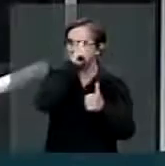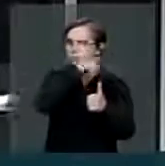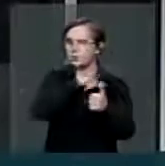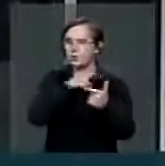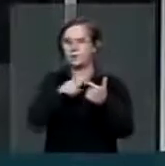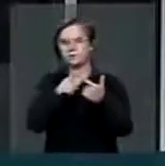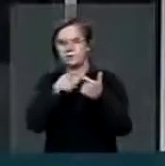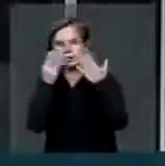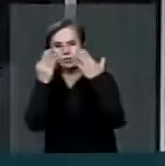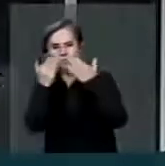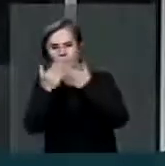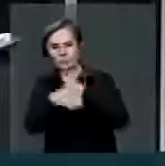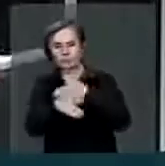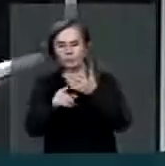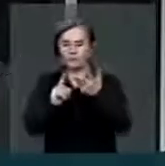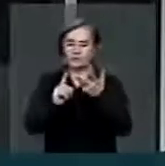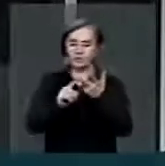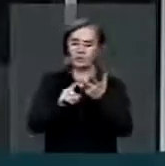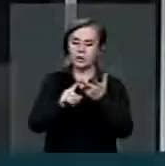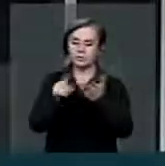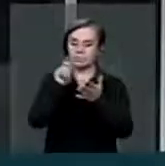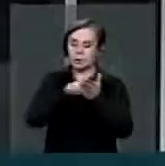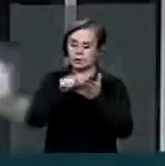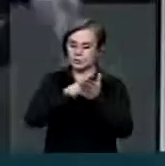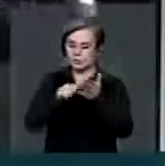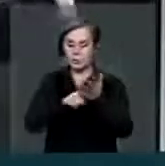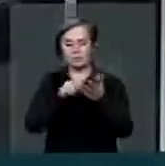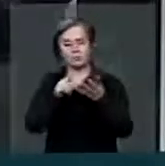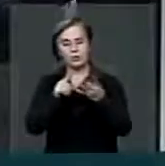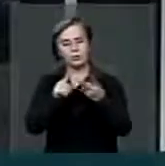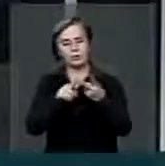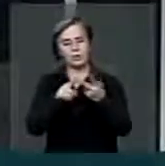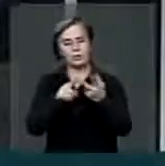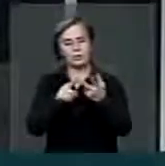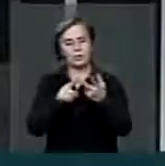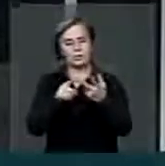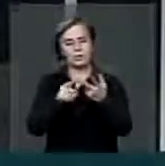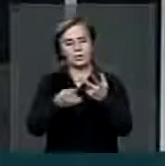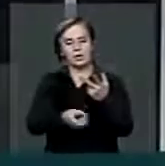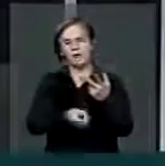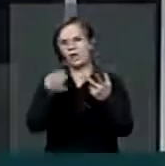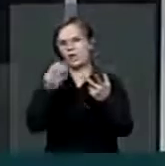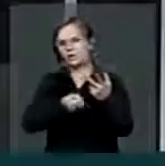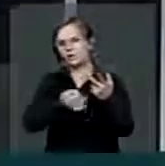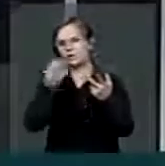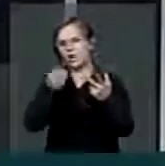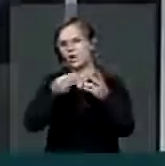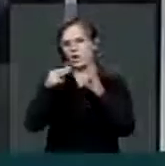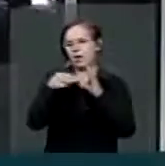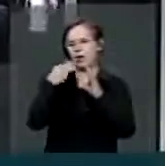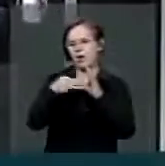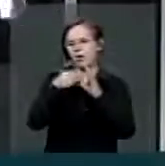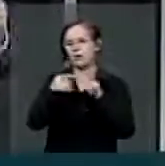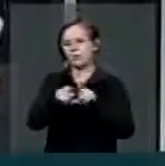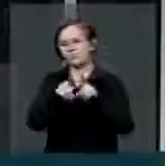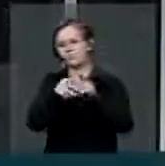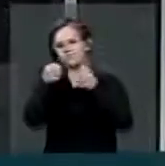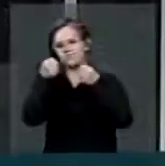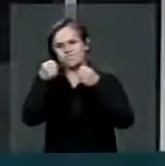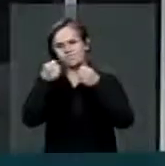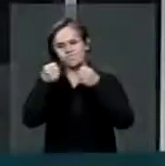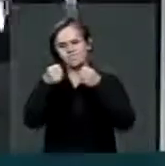comprovação física das assinaturas, caixas e caixas e caixas que chegavam em mobilizações